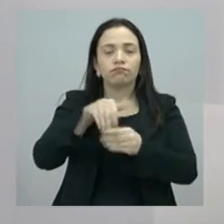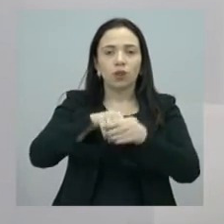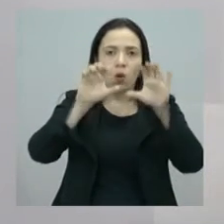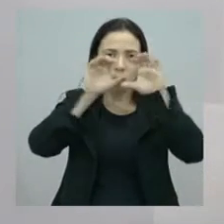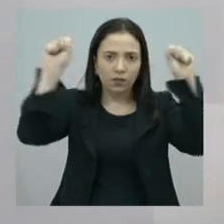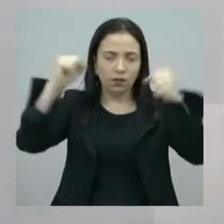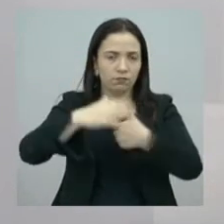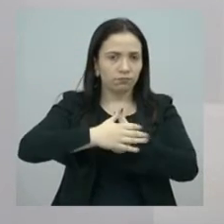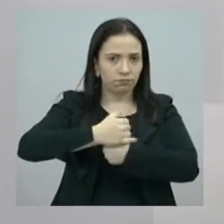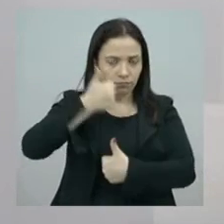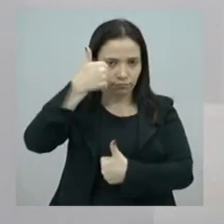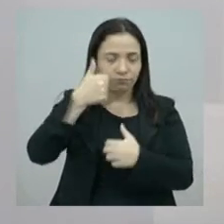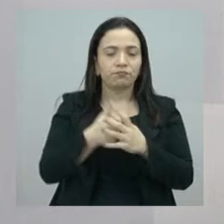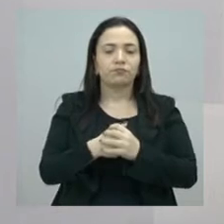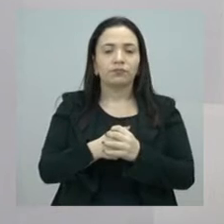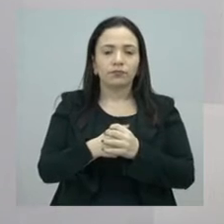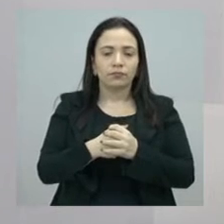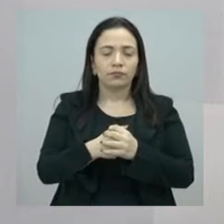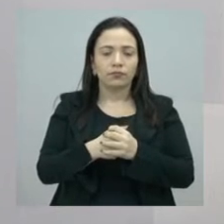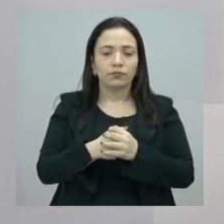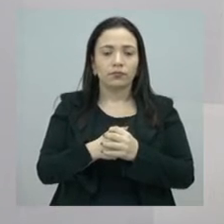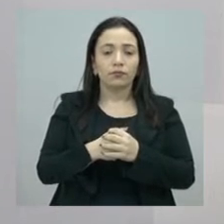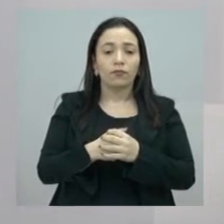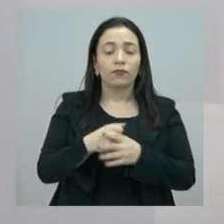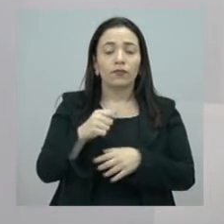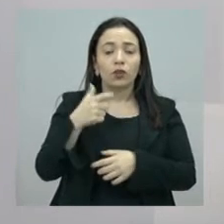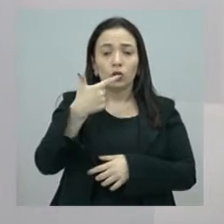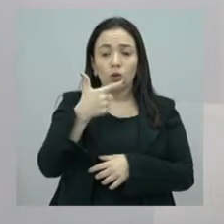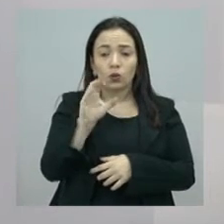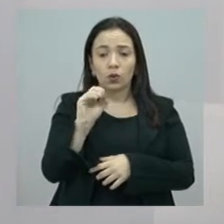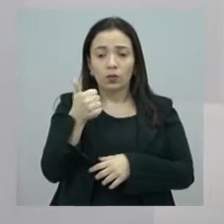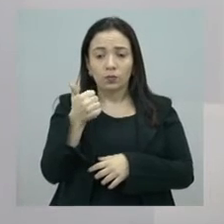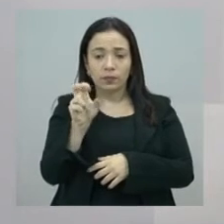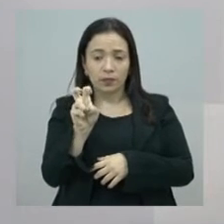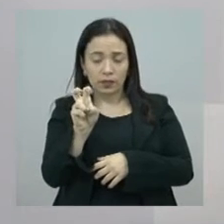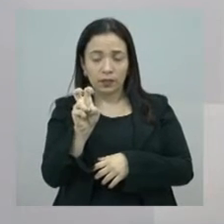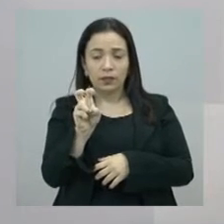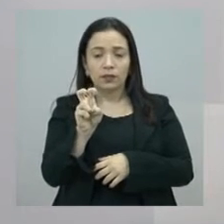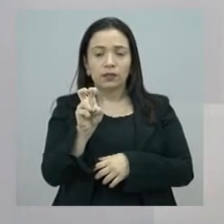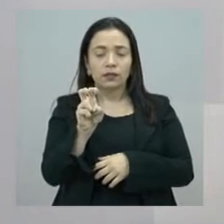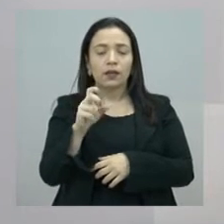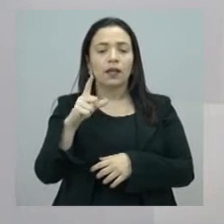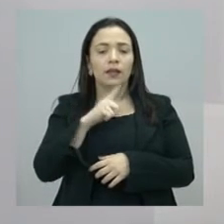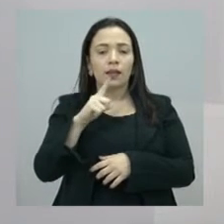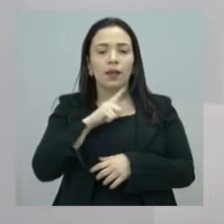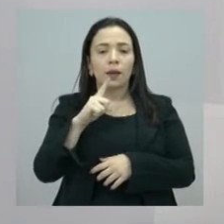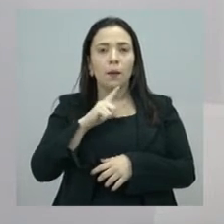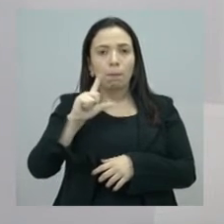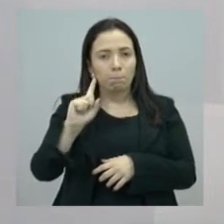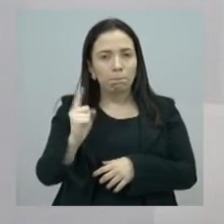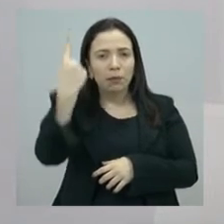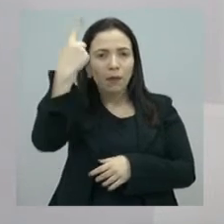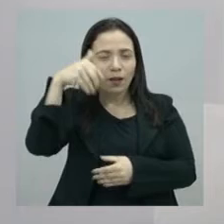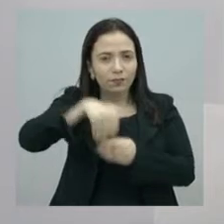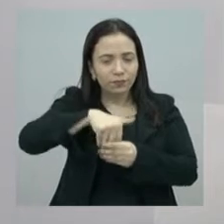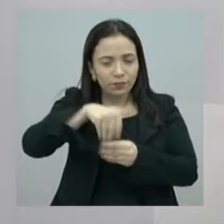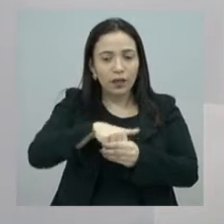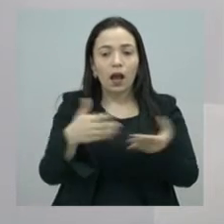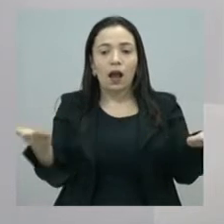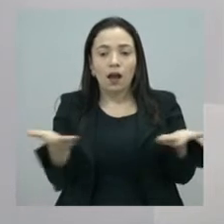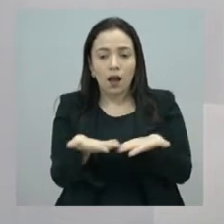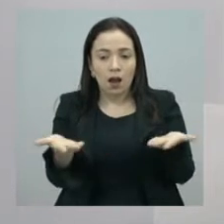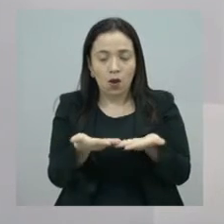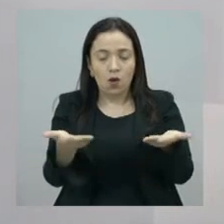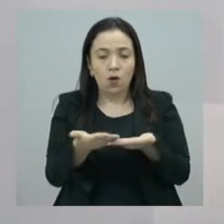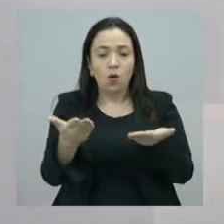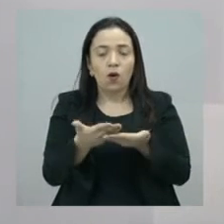todo o país. E ele data de 2015, né, quando nós tivemos o primeiro processo, agora vai